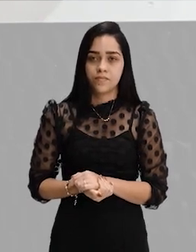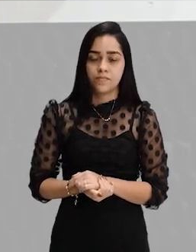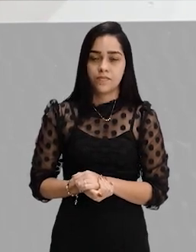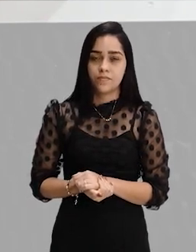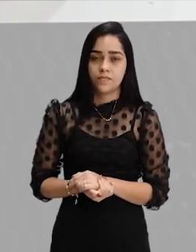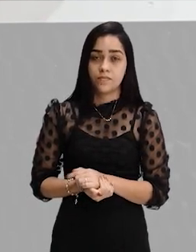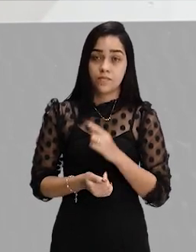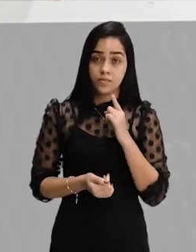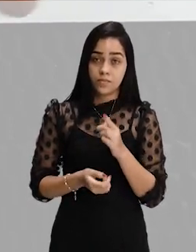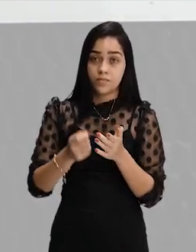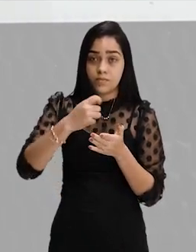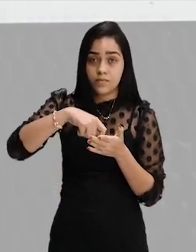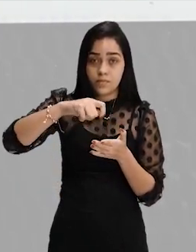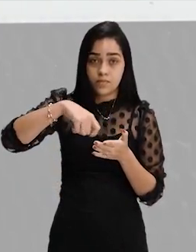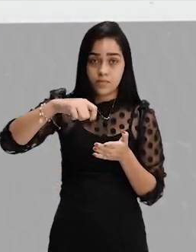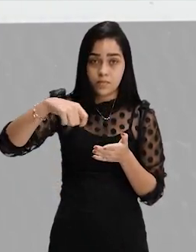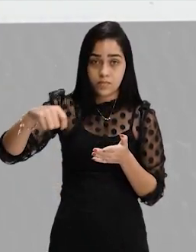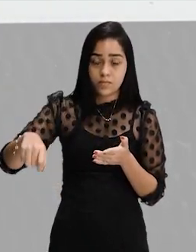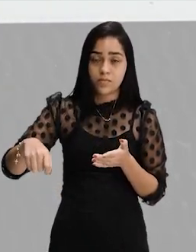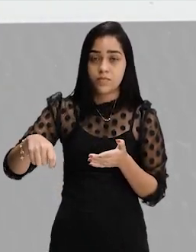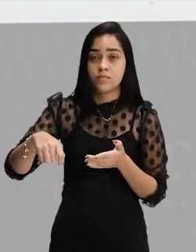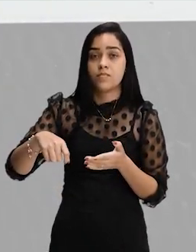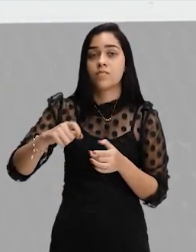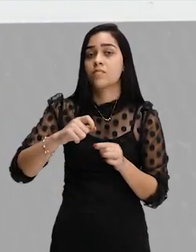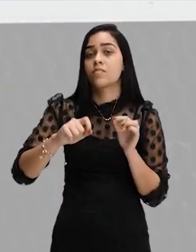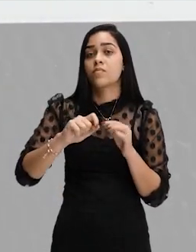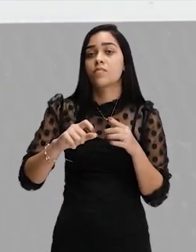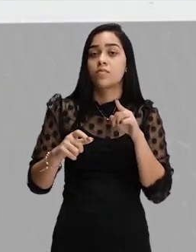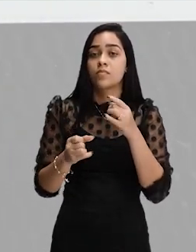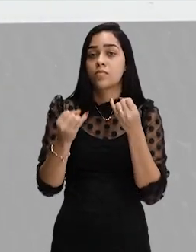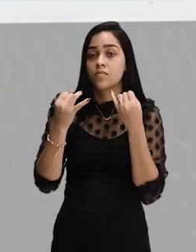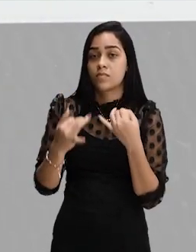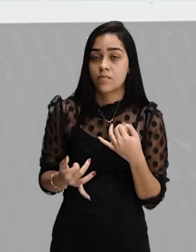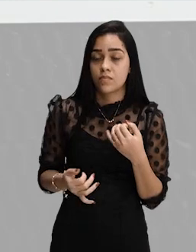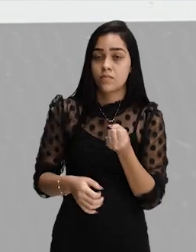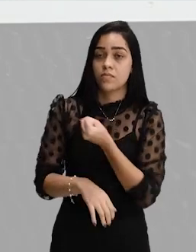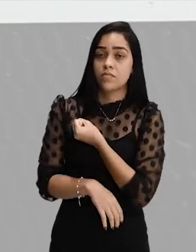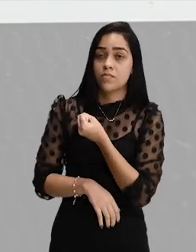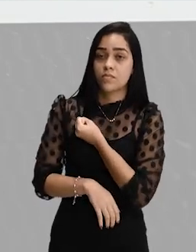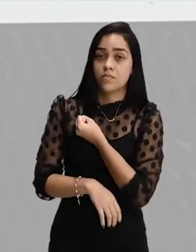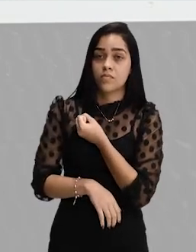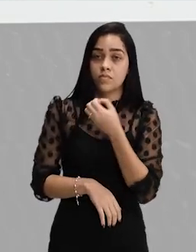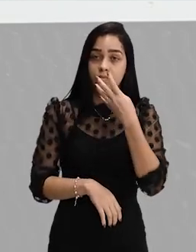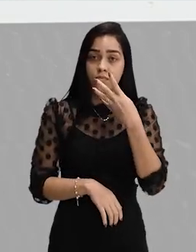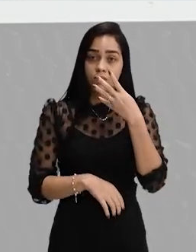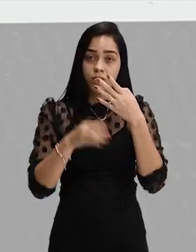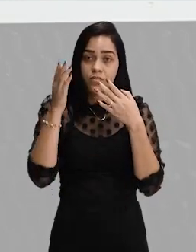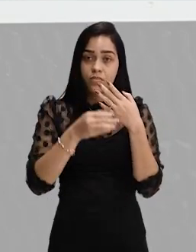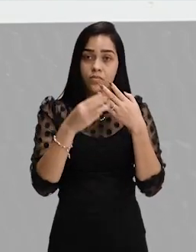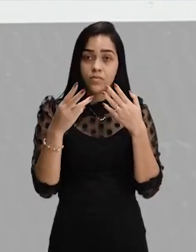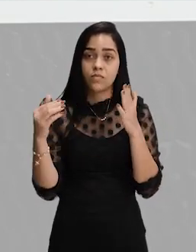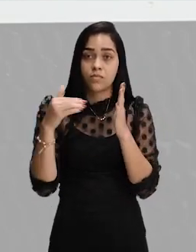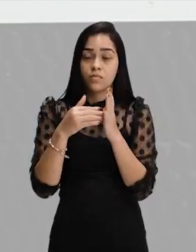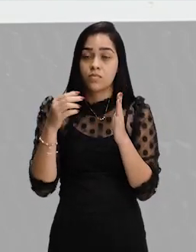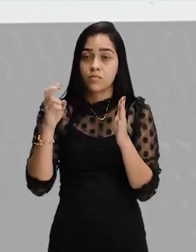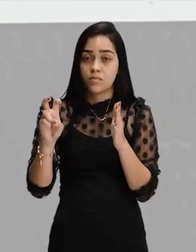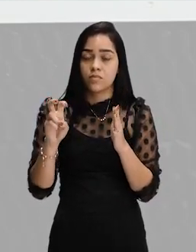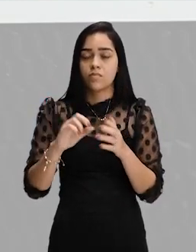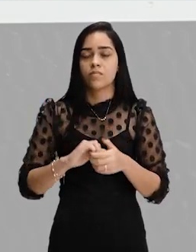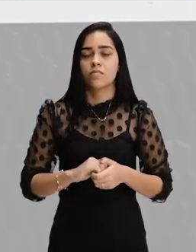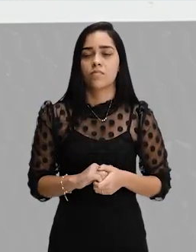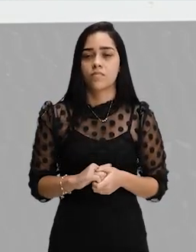Tá? Então, quando você escreve dessa forma, você está falando dos números que estão entre 4/3 e 5. Tá?